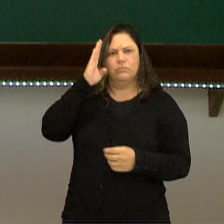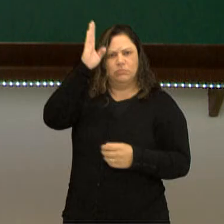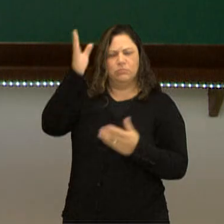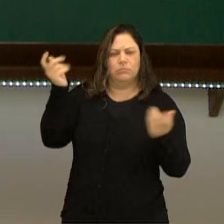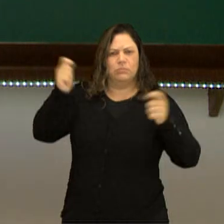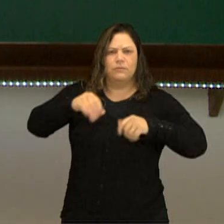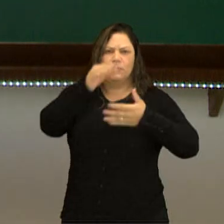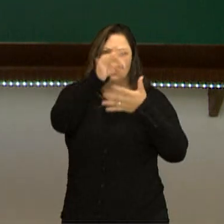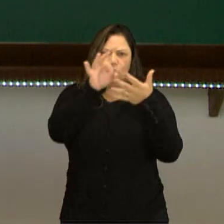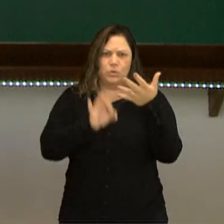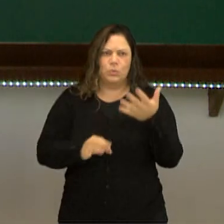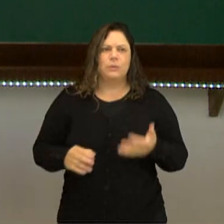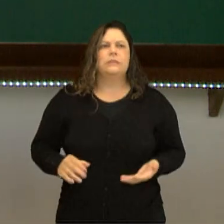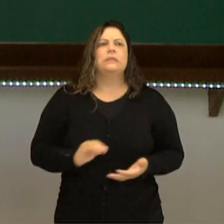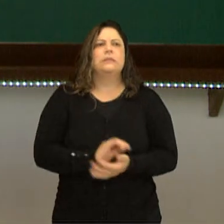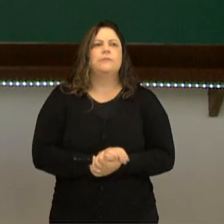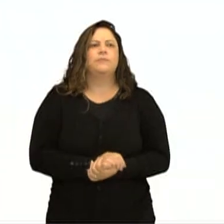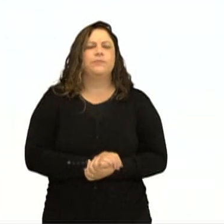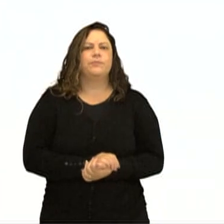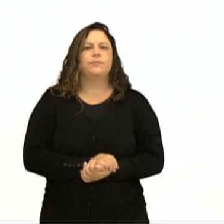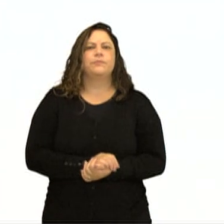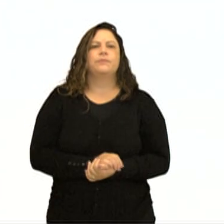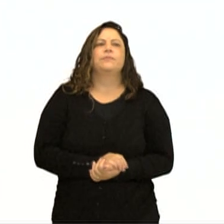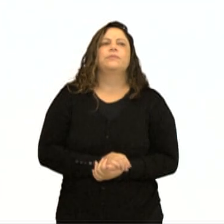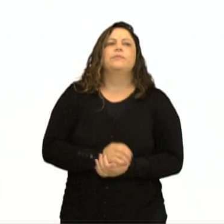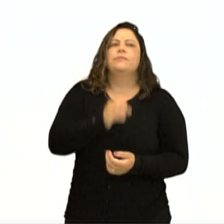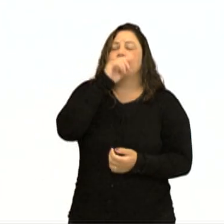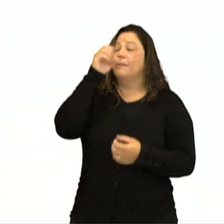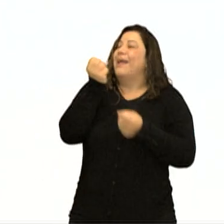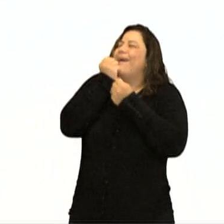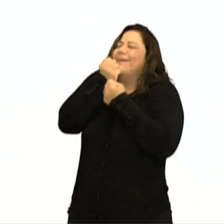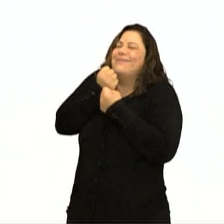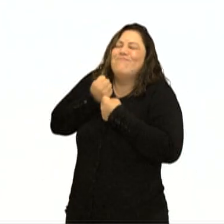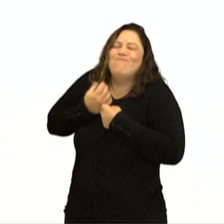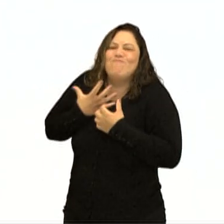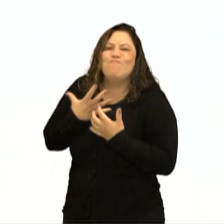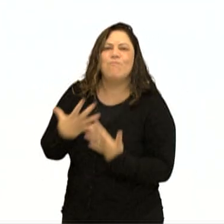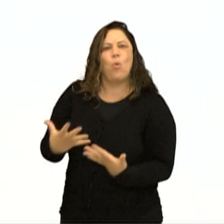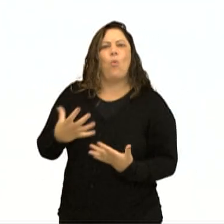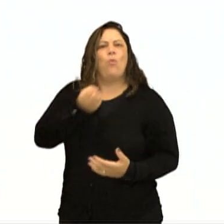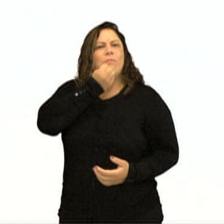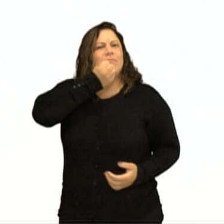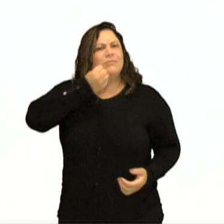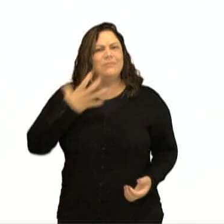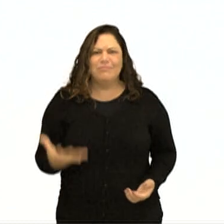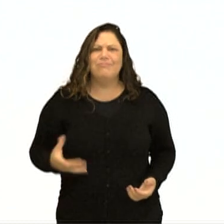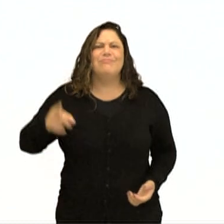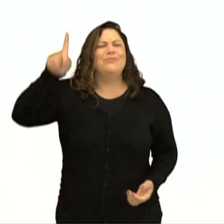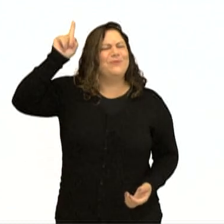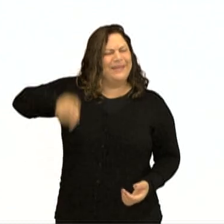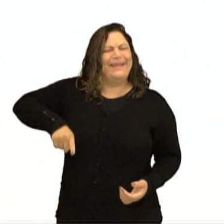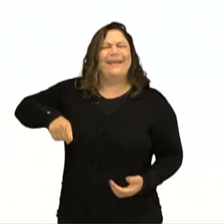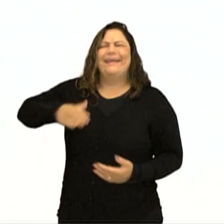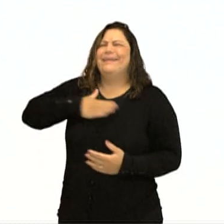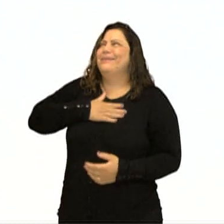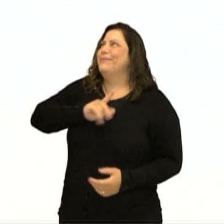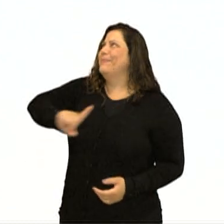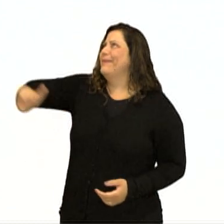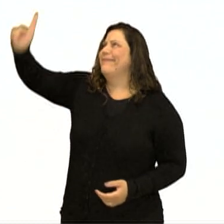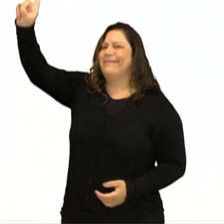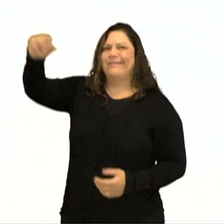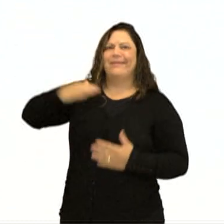correção. Ai, que bom que isso é meu Deus. Aqui, o eu lírico expressa um prazer,